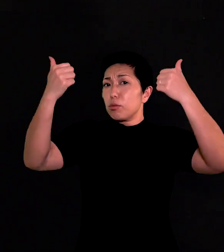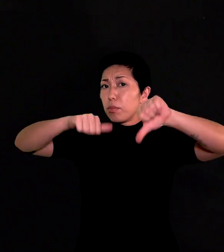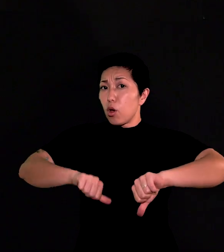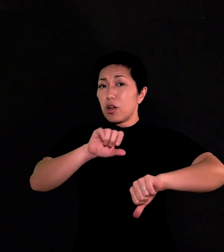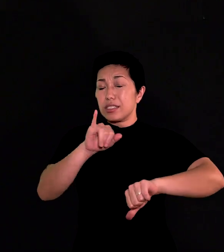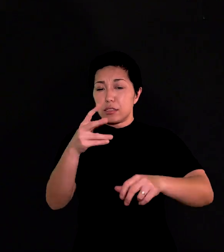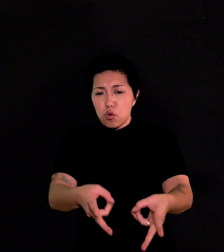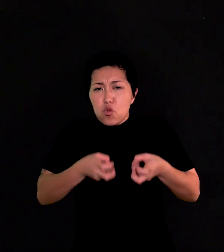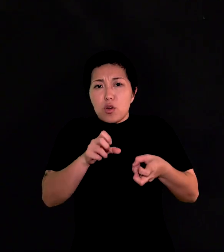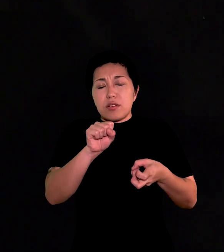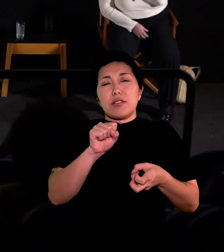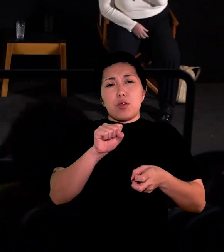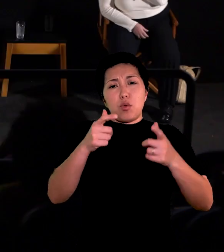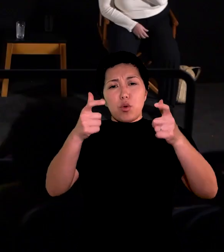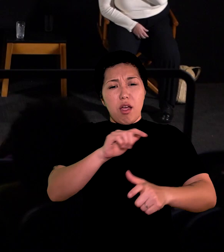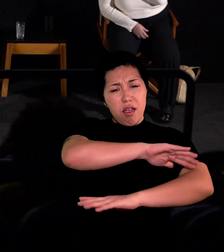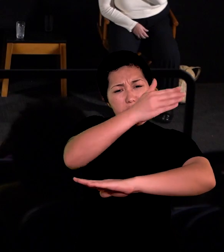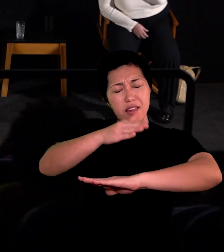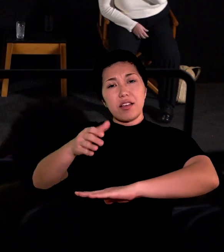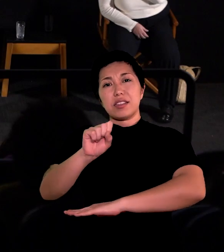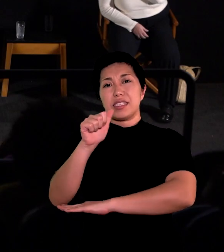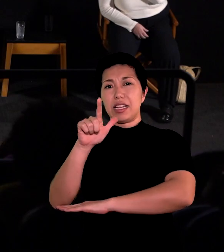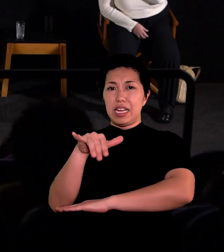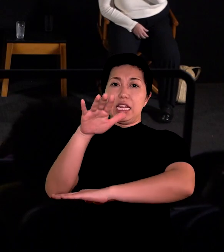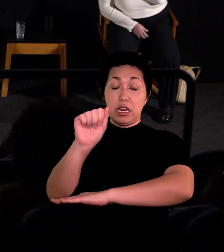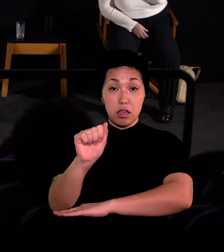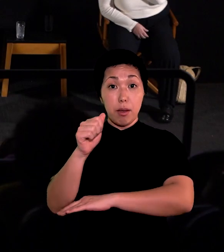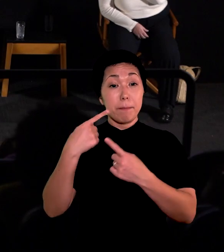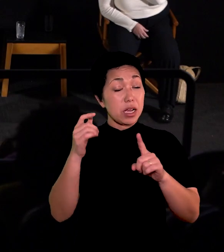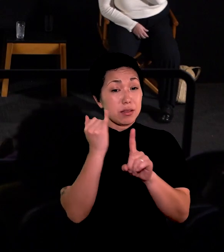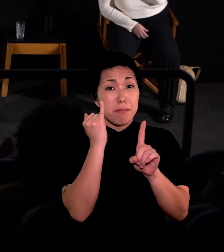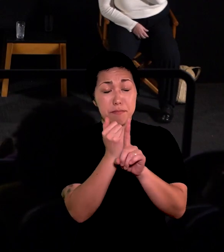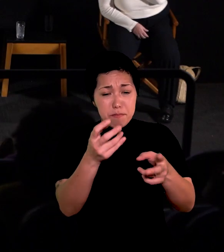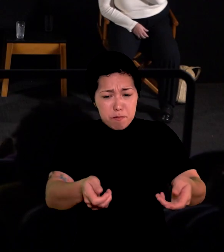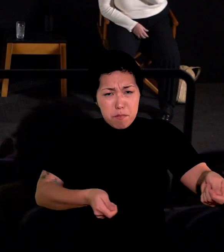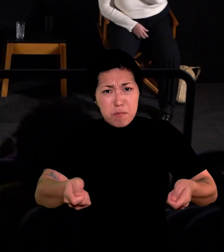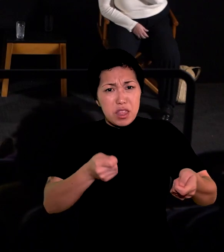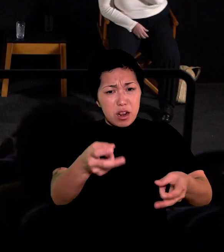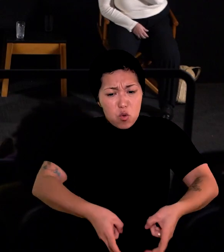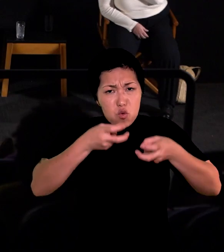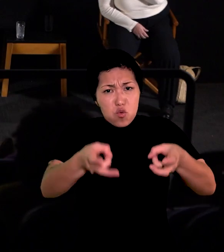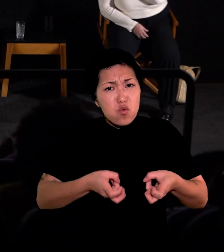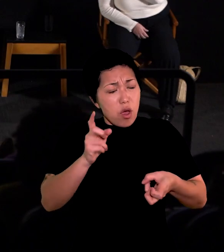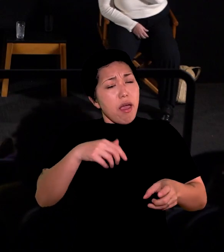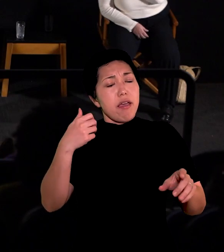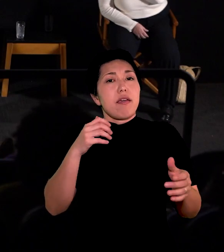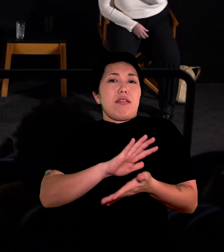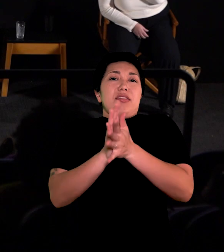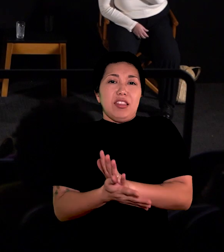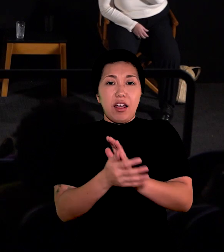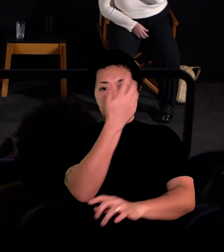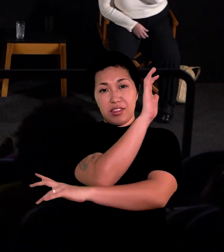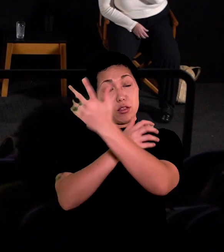de salinas, né? Mas, de qualquer forma, é mineração. É mineração muito grave. Toda mineração traz impacto. Quer